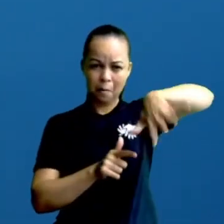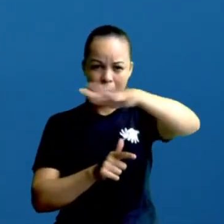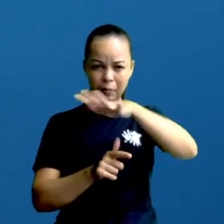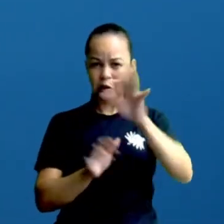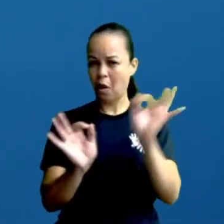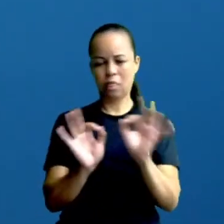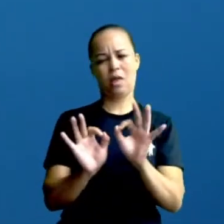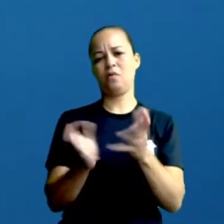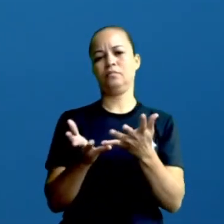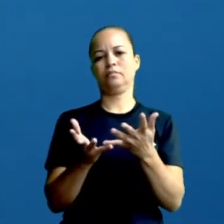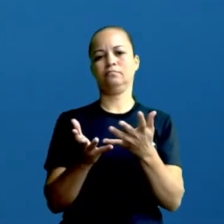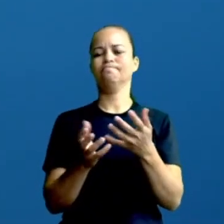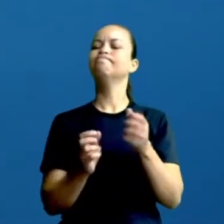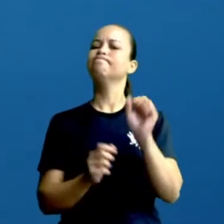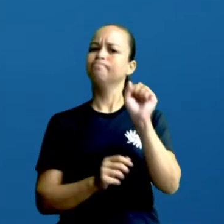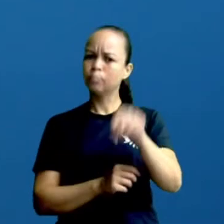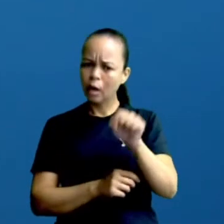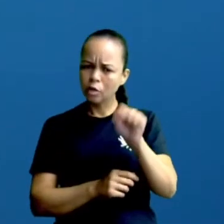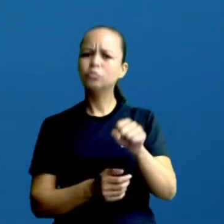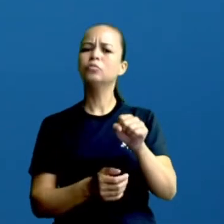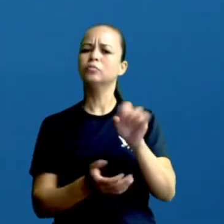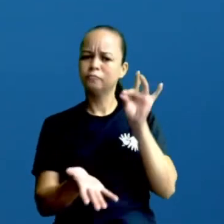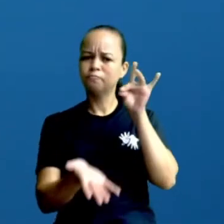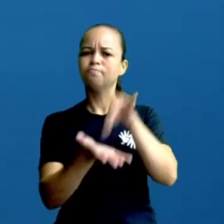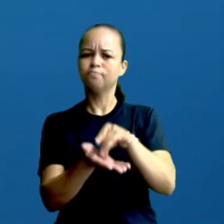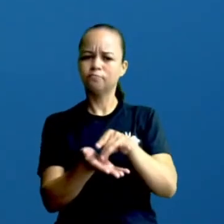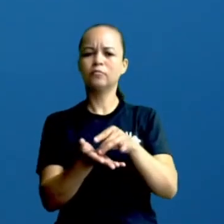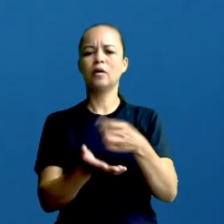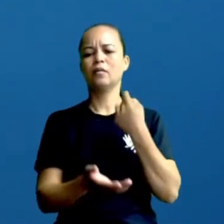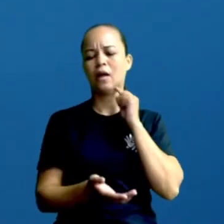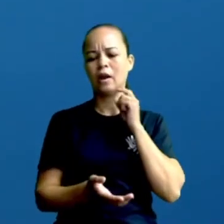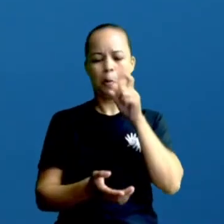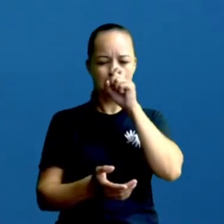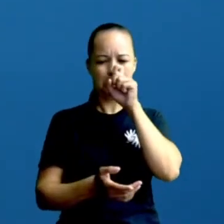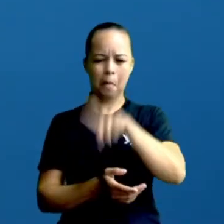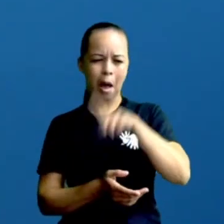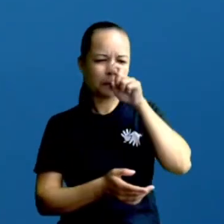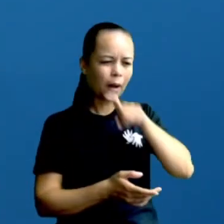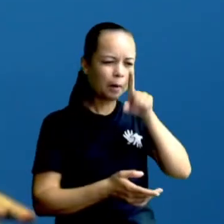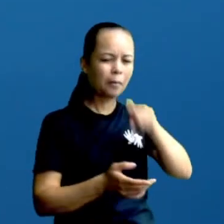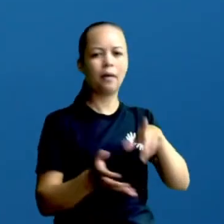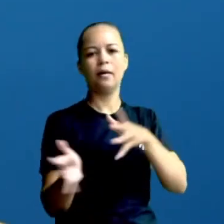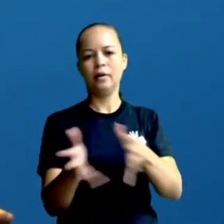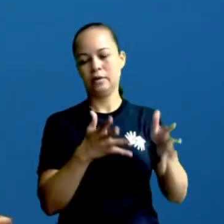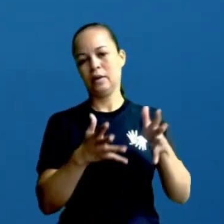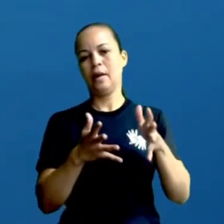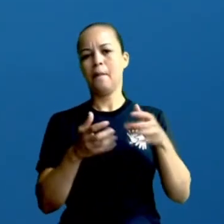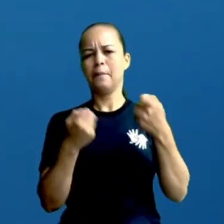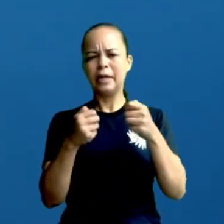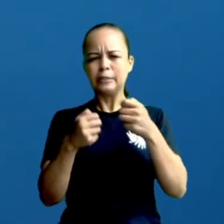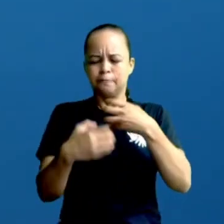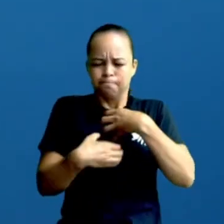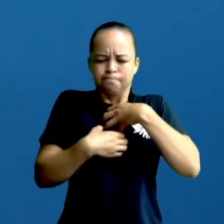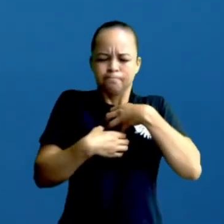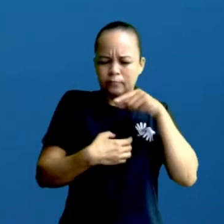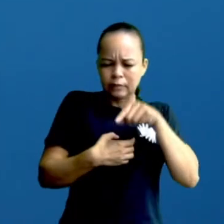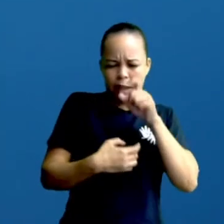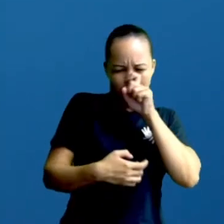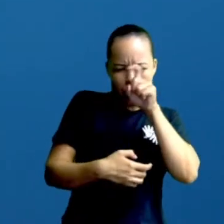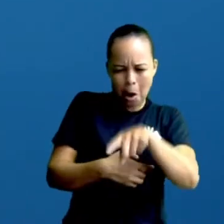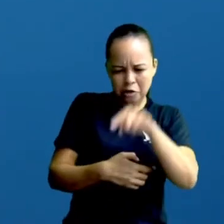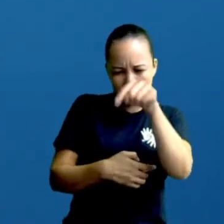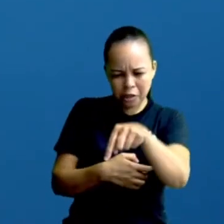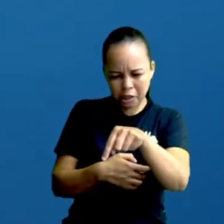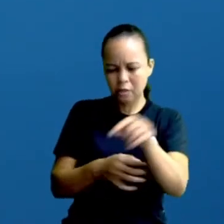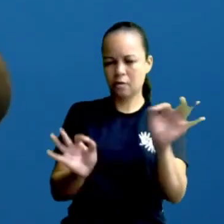Prejudica sim, gente. São as pequenas ações que precisam ser modificadas, certo? Então a gente tem que fazer o trabalho